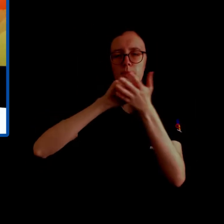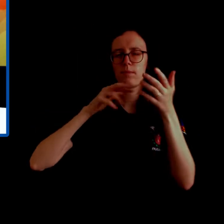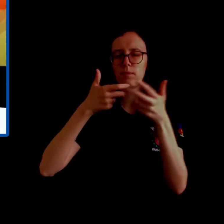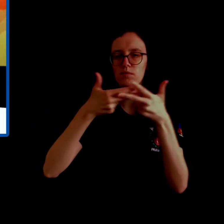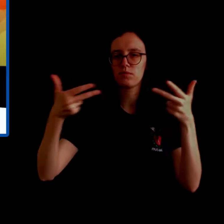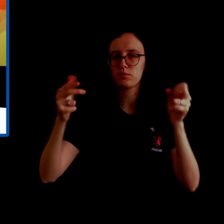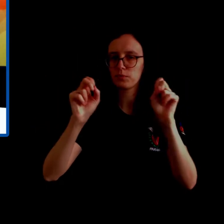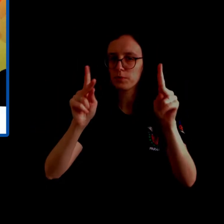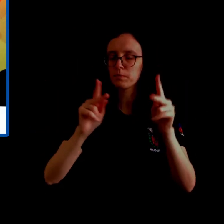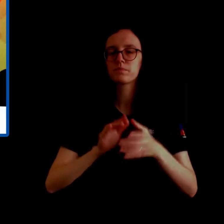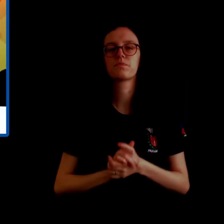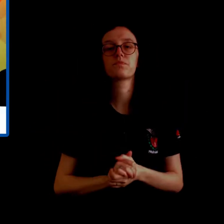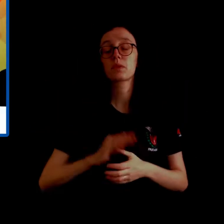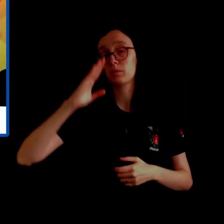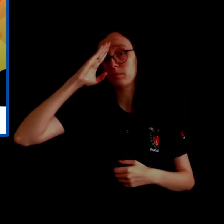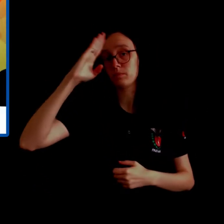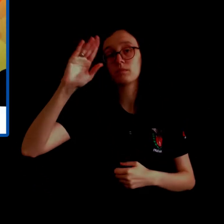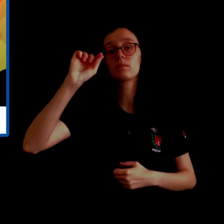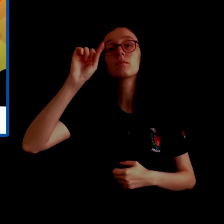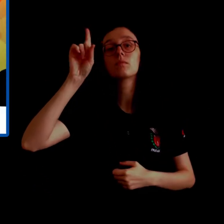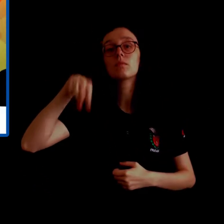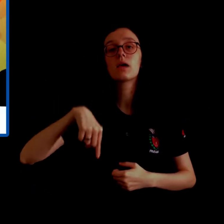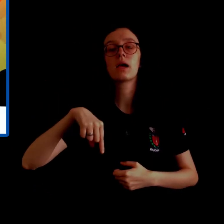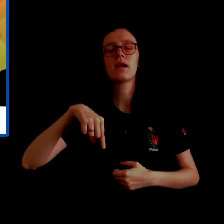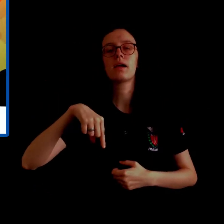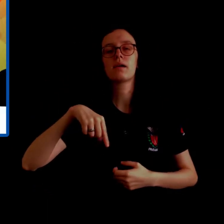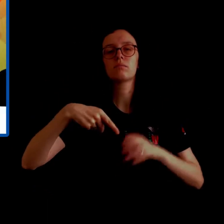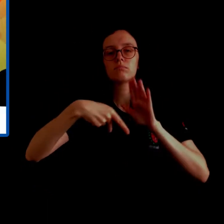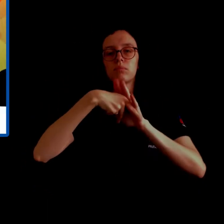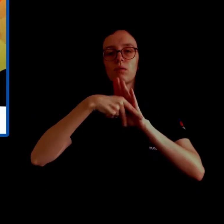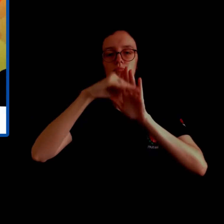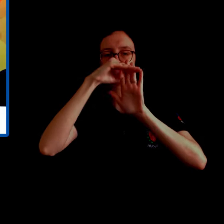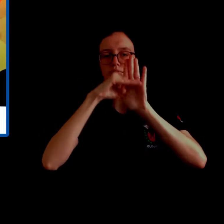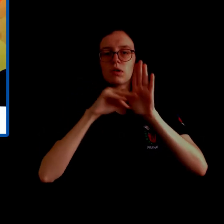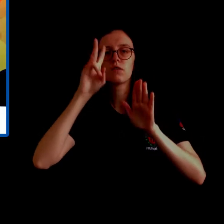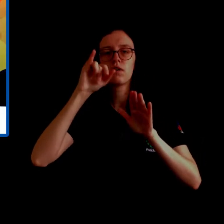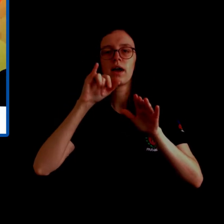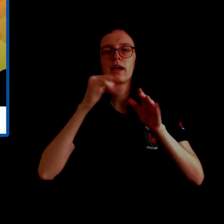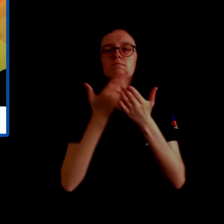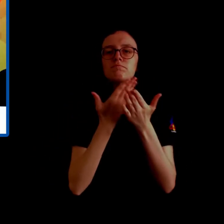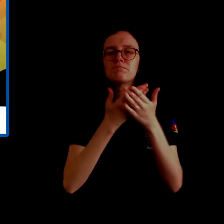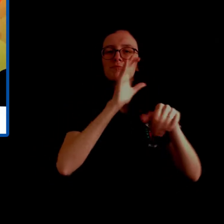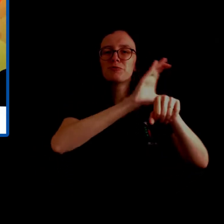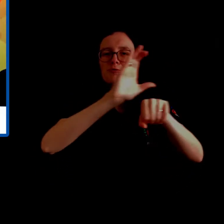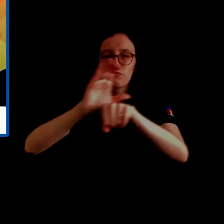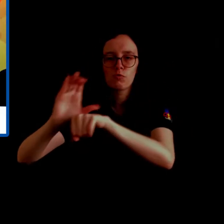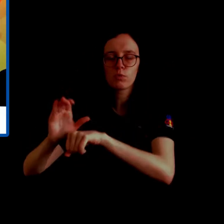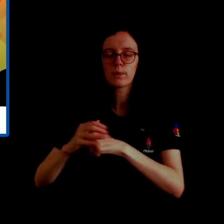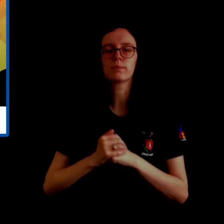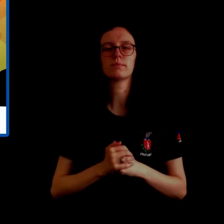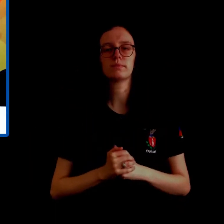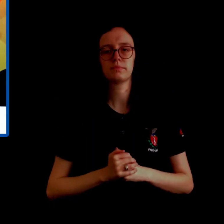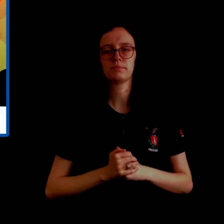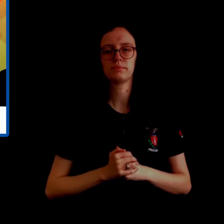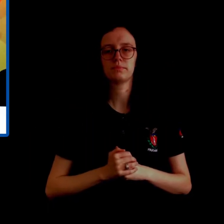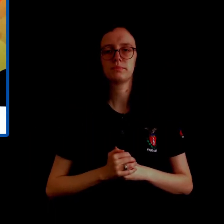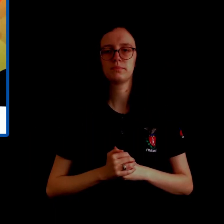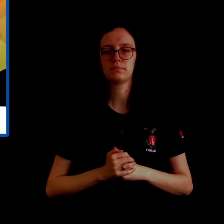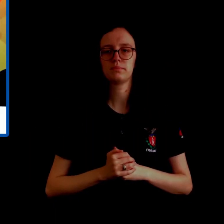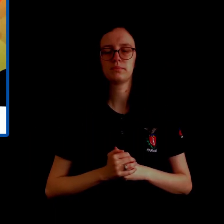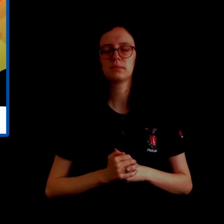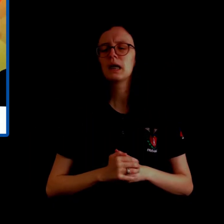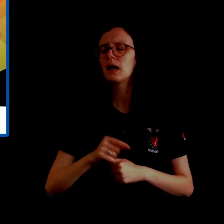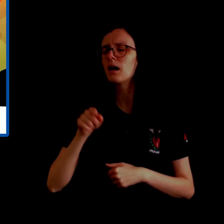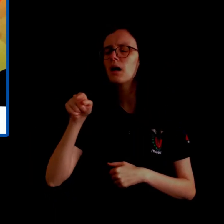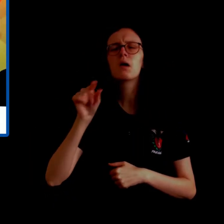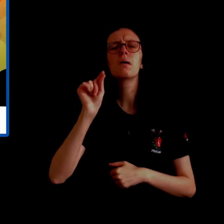tá? Principalmente aos programas de formação, tá certo? Então, os webinars, eles vão servir